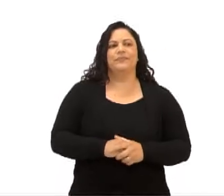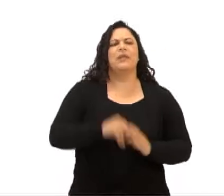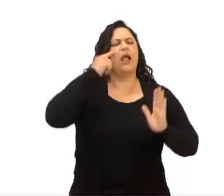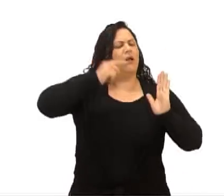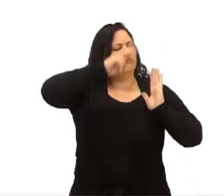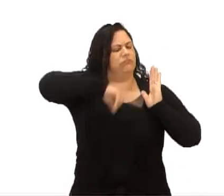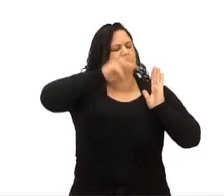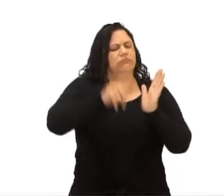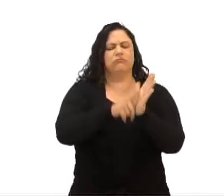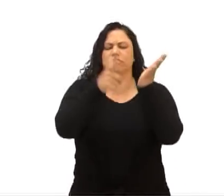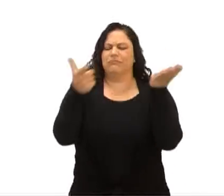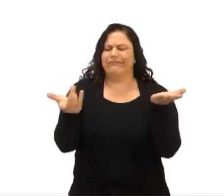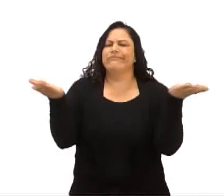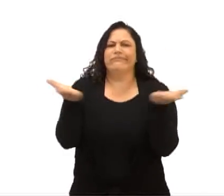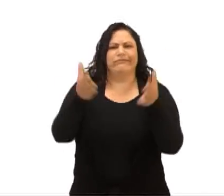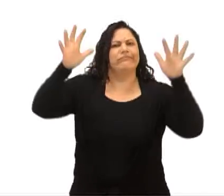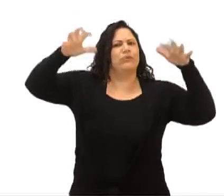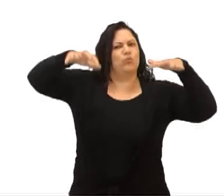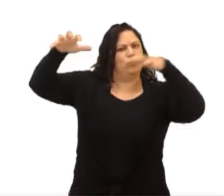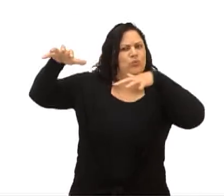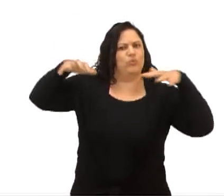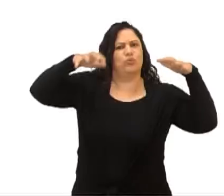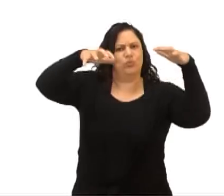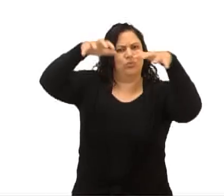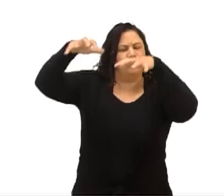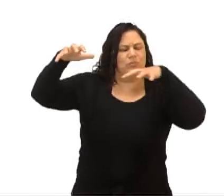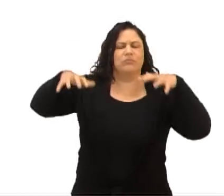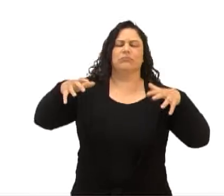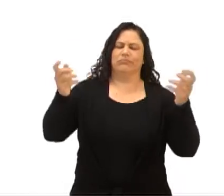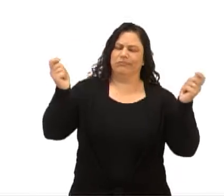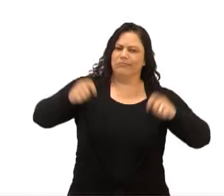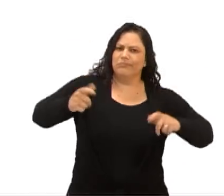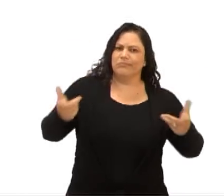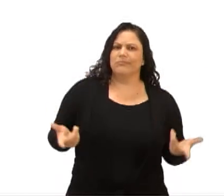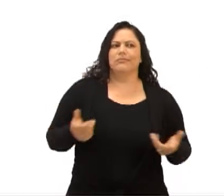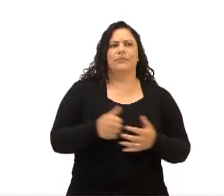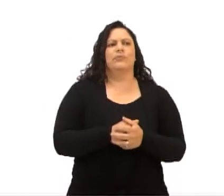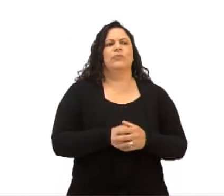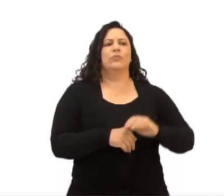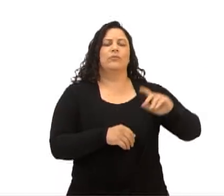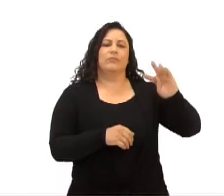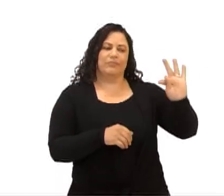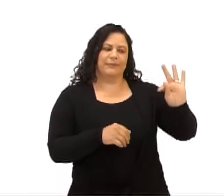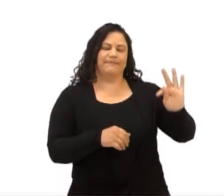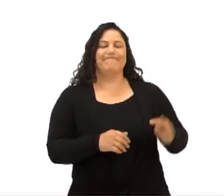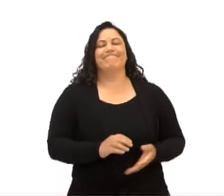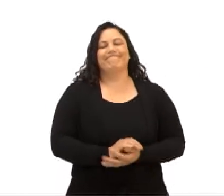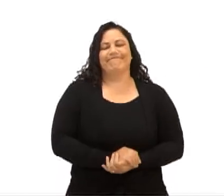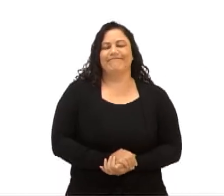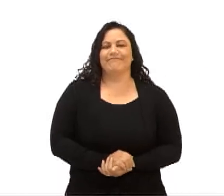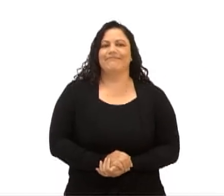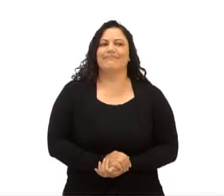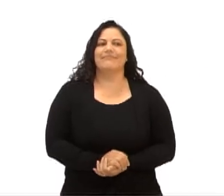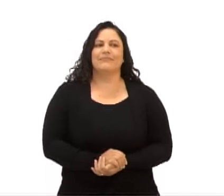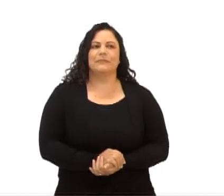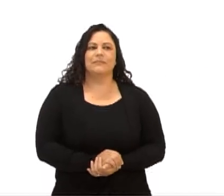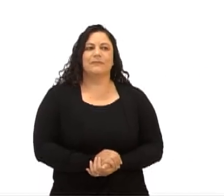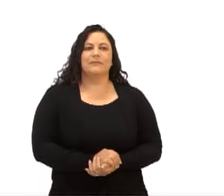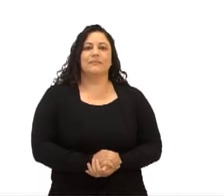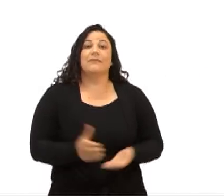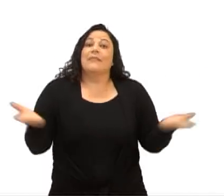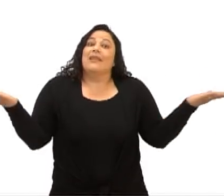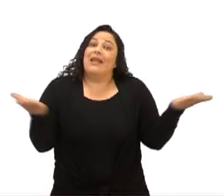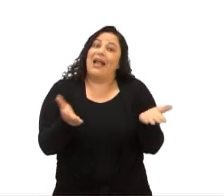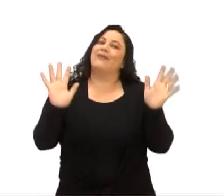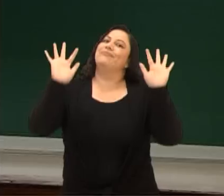essa semana será chuvoso em Belém. Chuvoso é um adjetivo que a gente dá para o tempo. A nossa